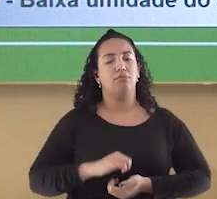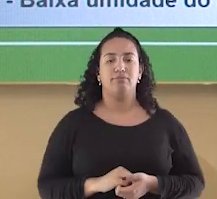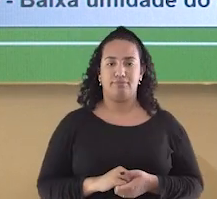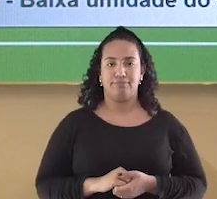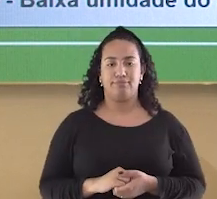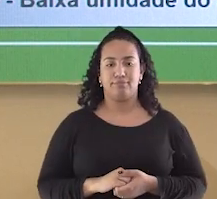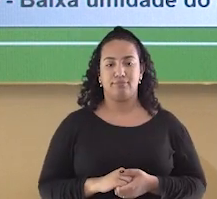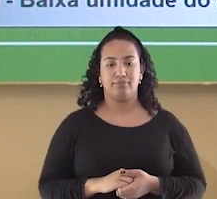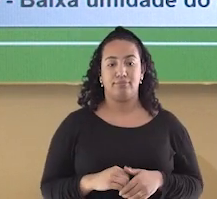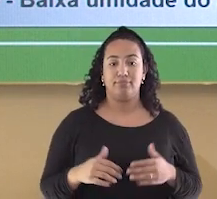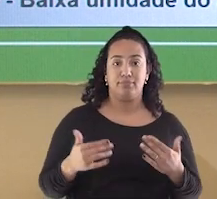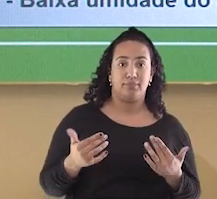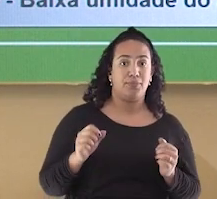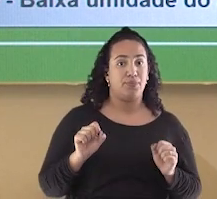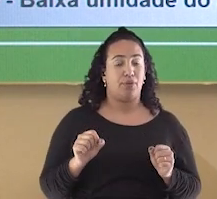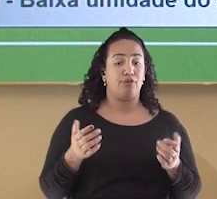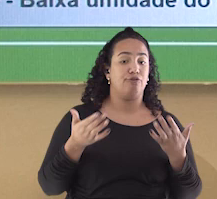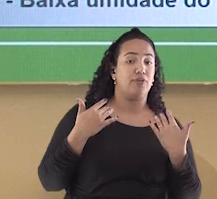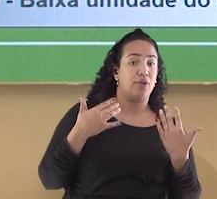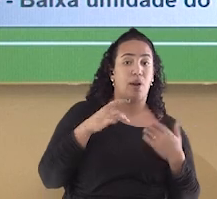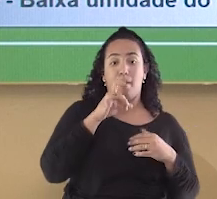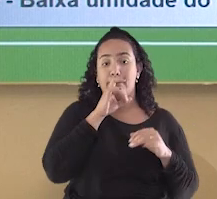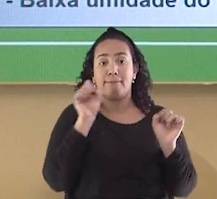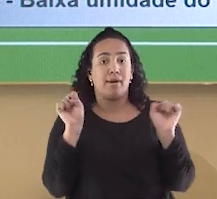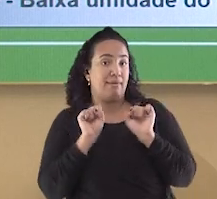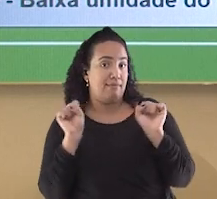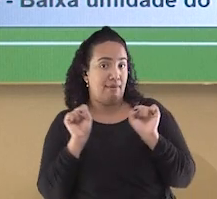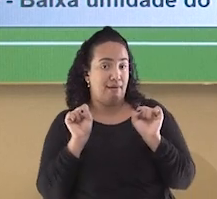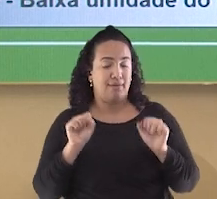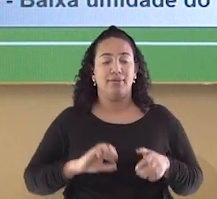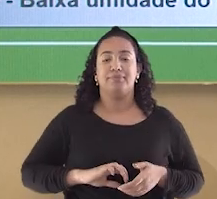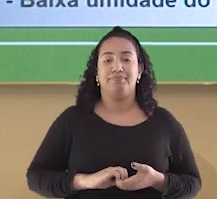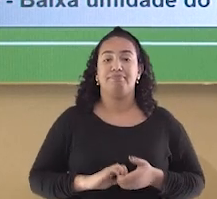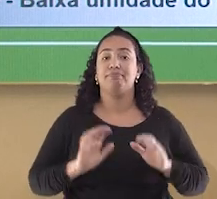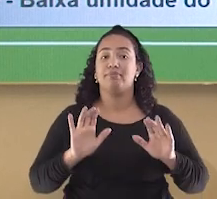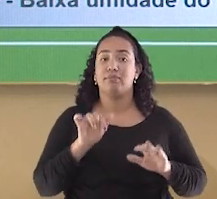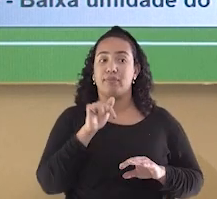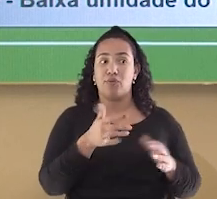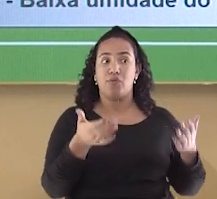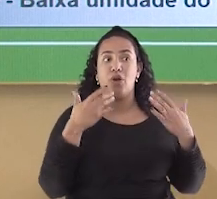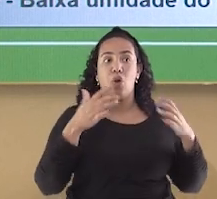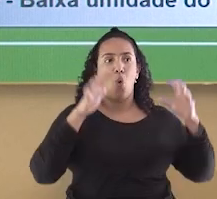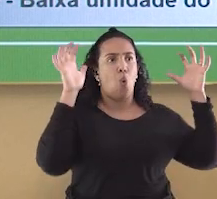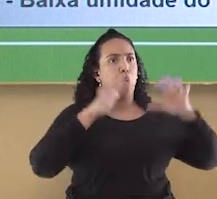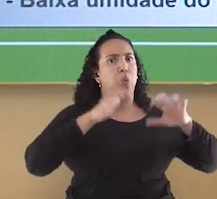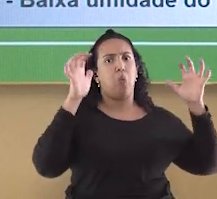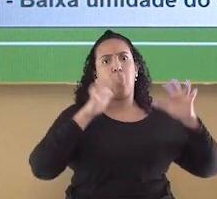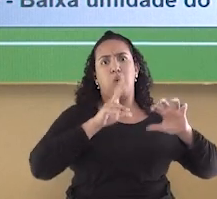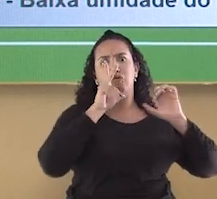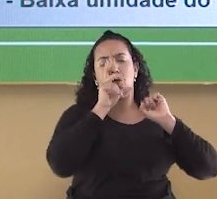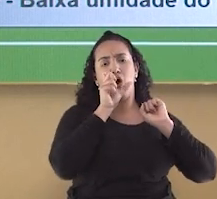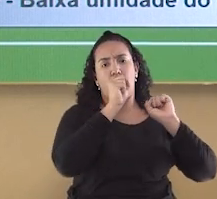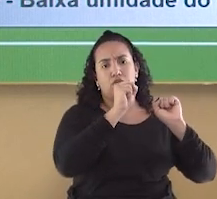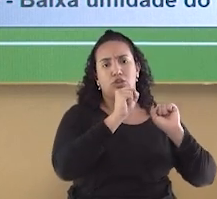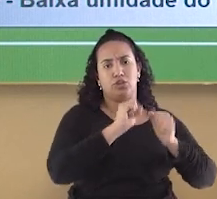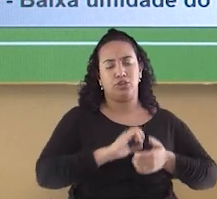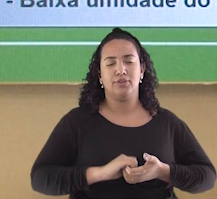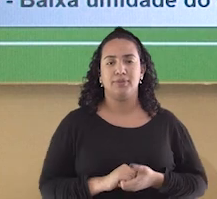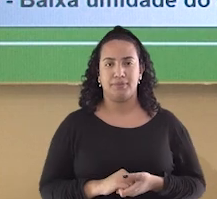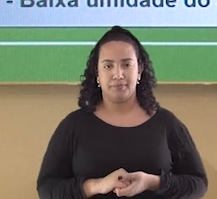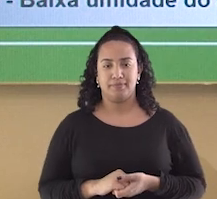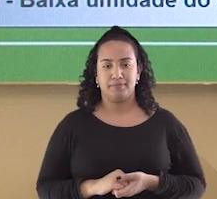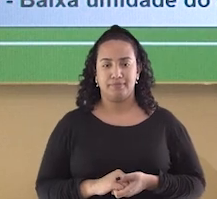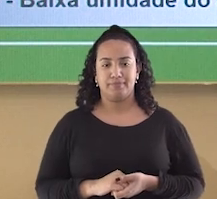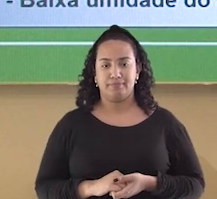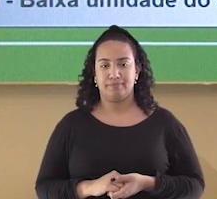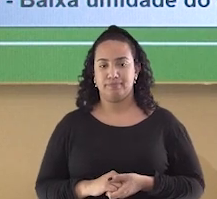verão tem chuvas inconstantes e muito fortes, nada regulares. Então, sobrou o quê? Primavera, certo? Primavera